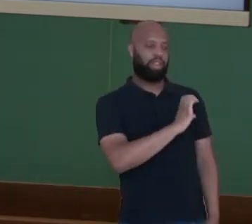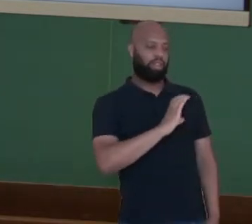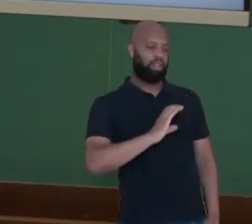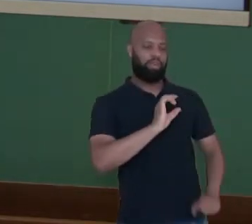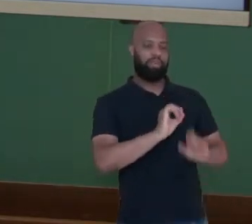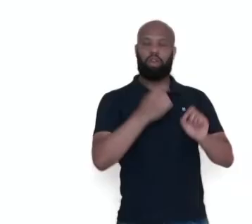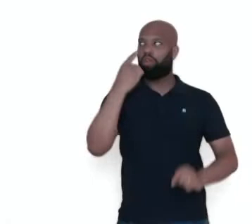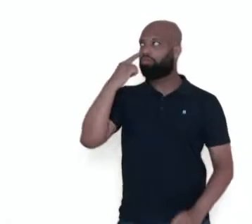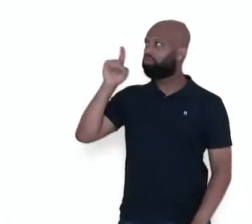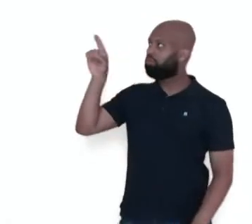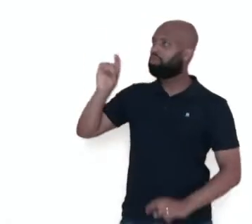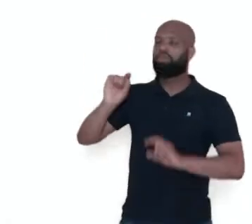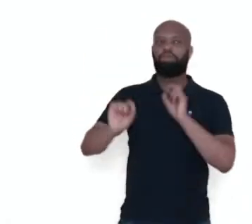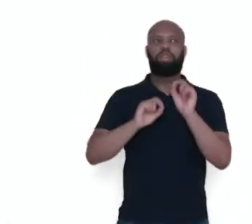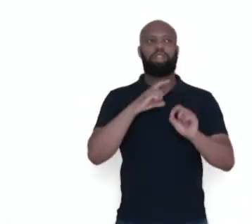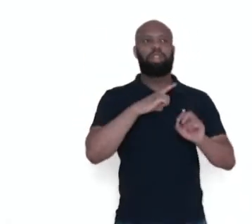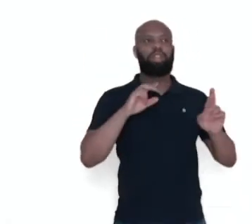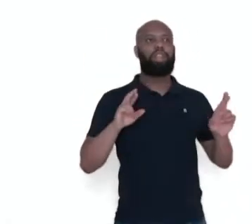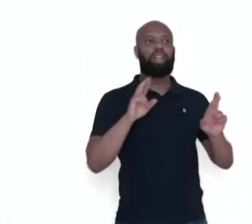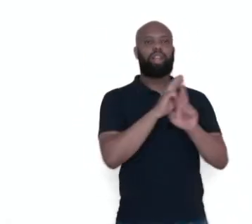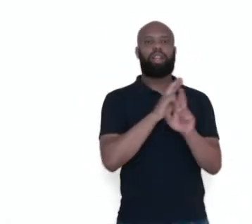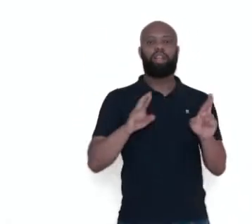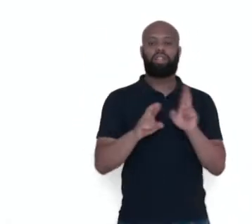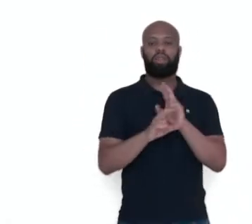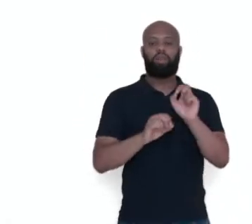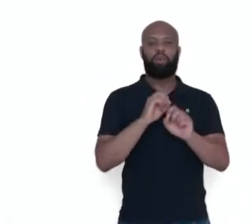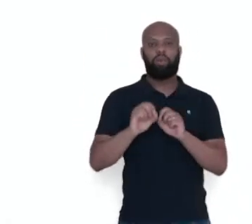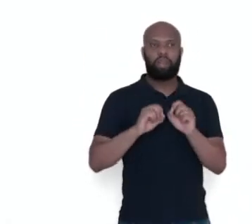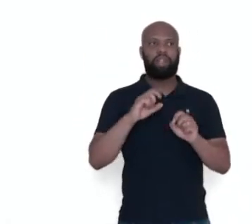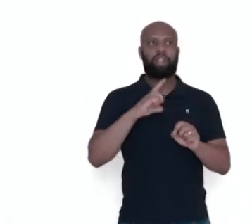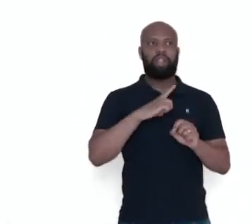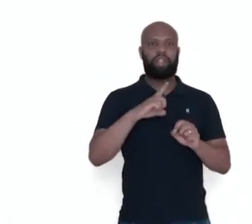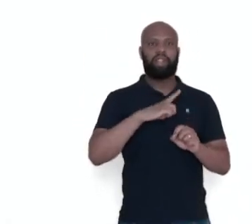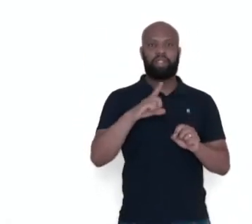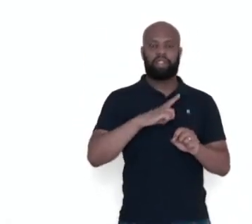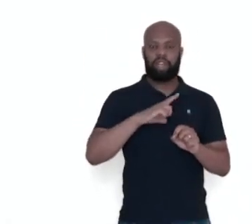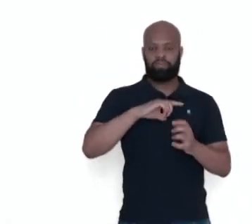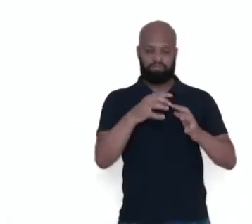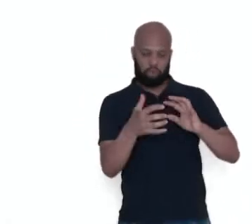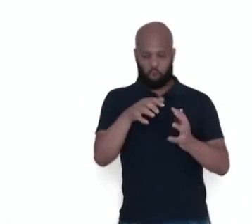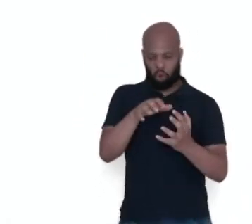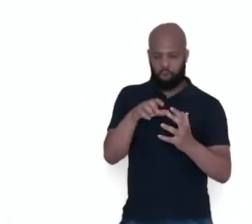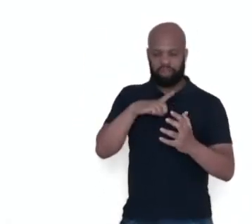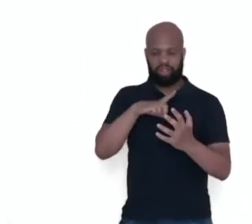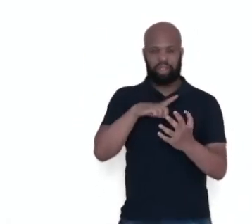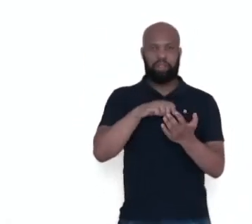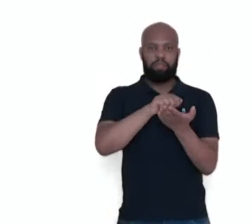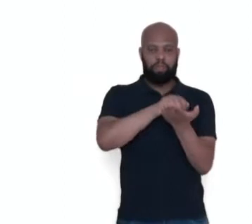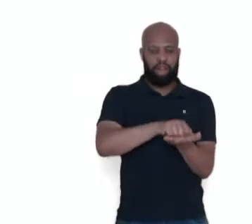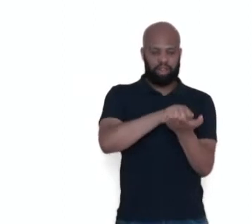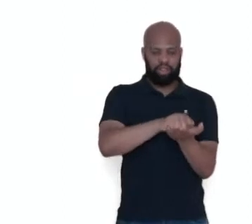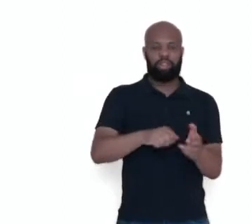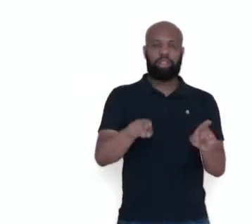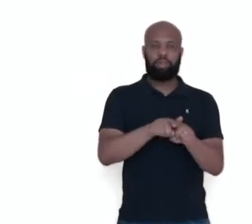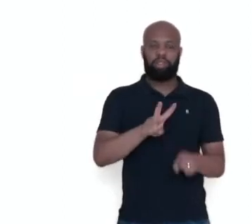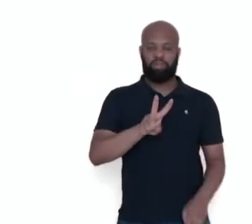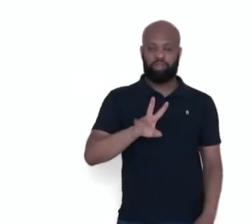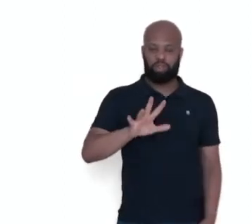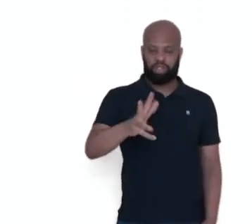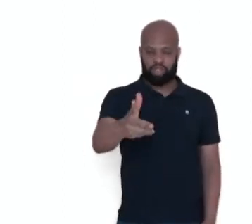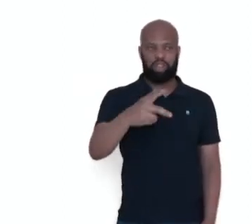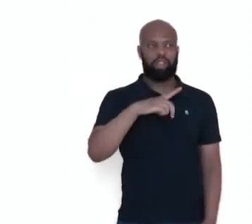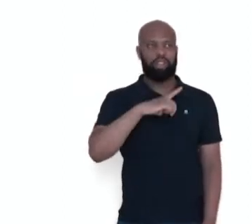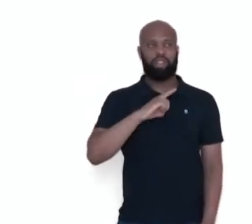acompanha aqui comigo, está associada a corpos com massa e velocidade. A sua equação aqui,